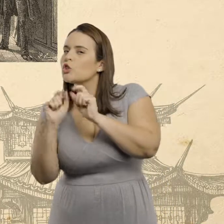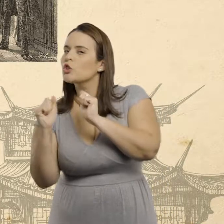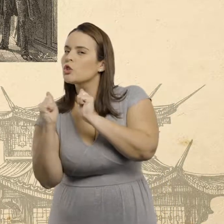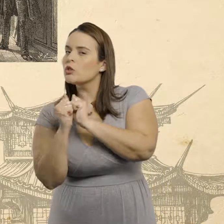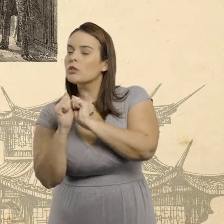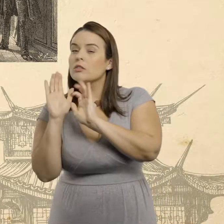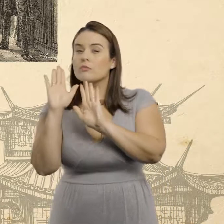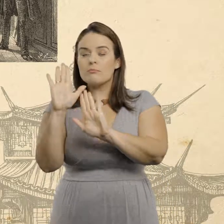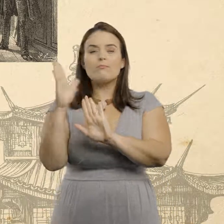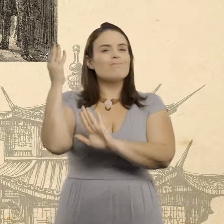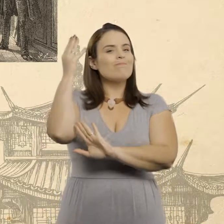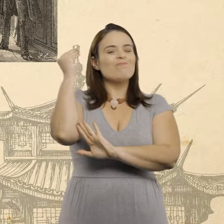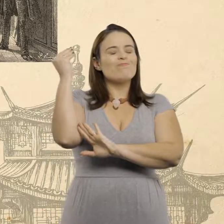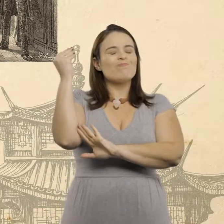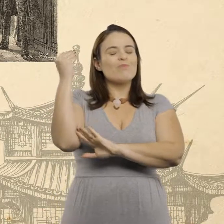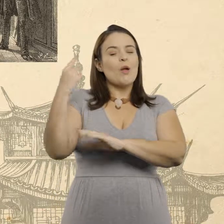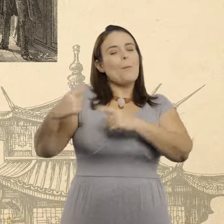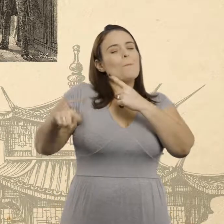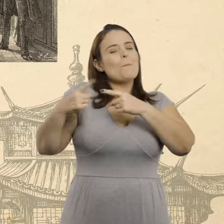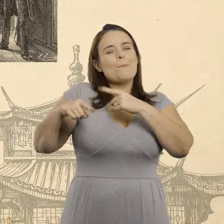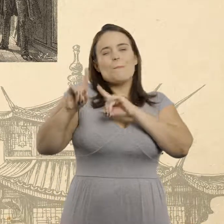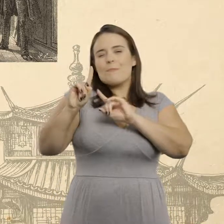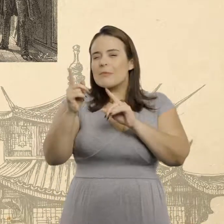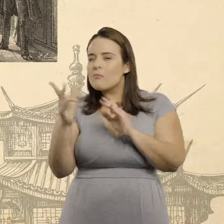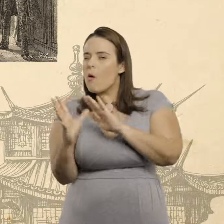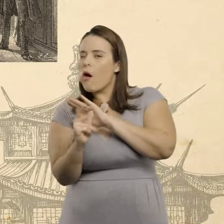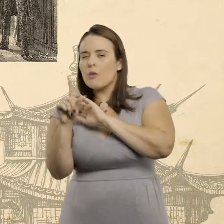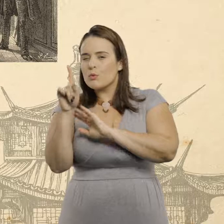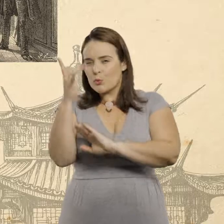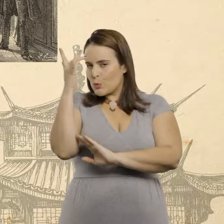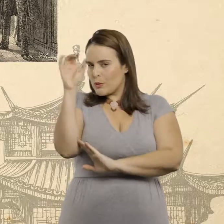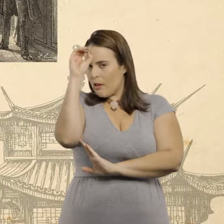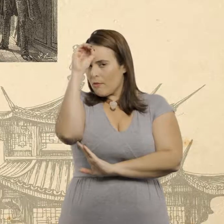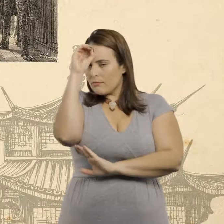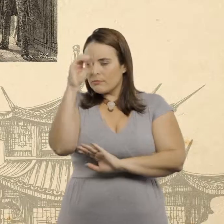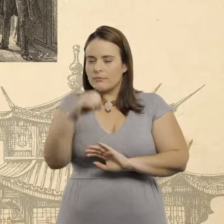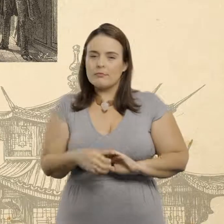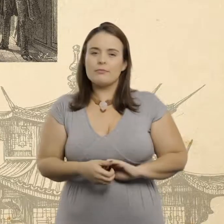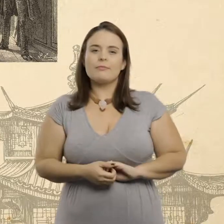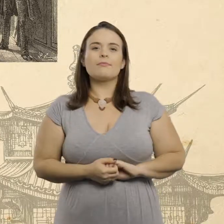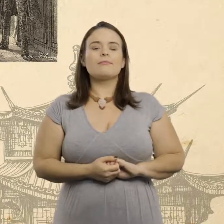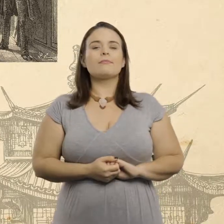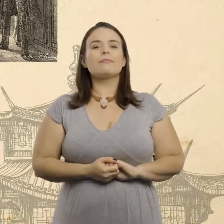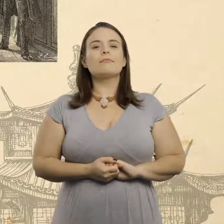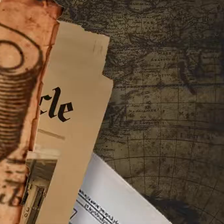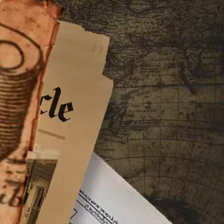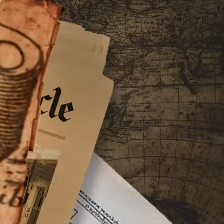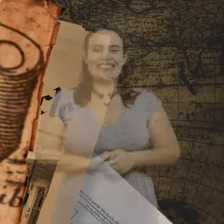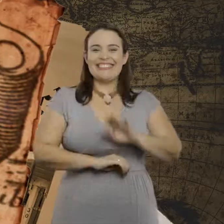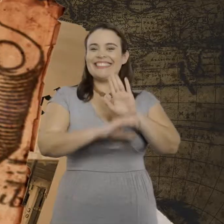seu cúmplice, mas também imaginava que Passepartout não tinha nada a ver com o assalto.